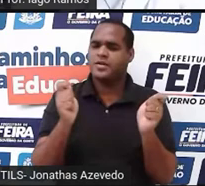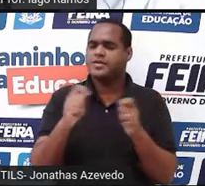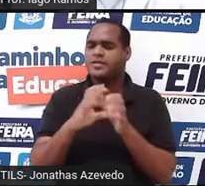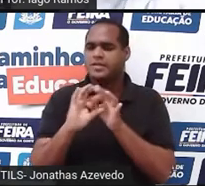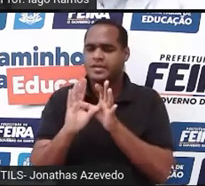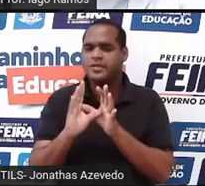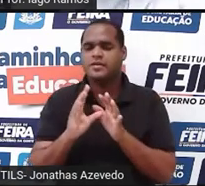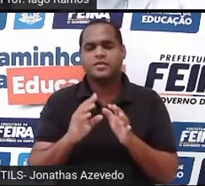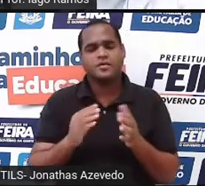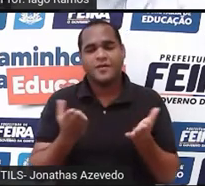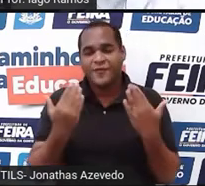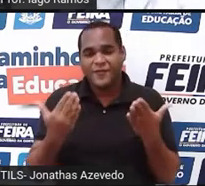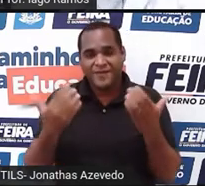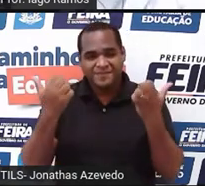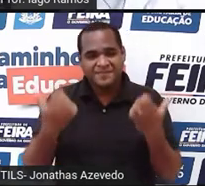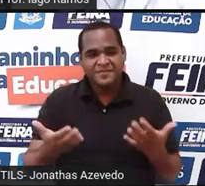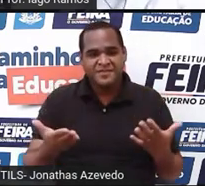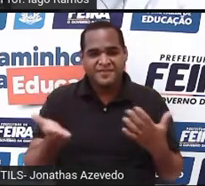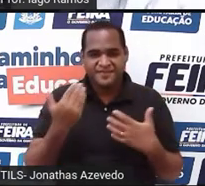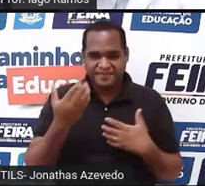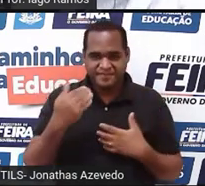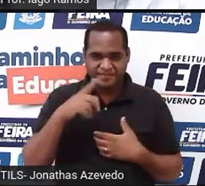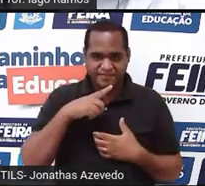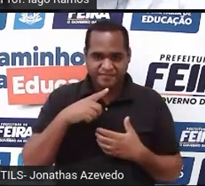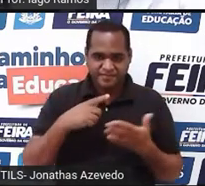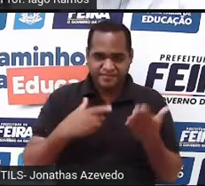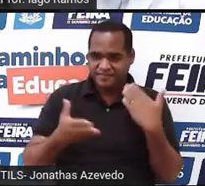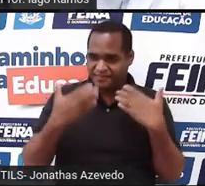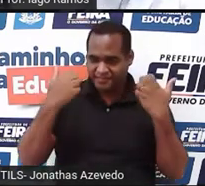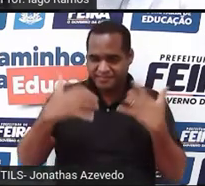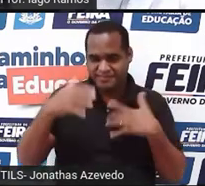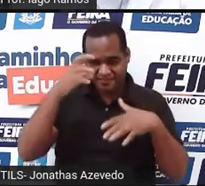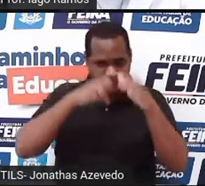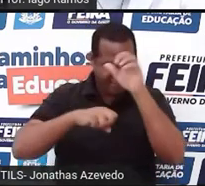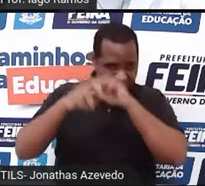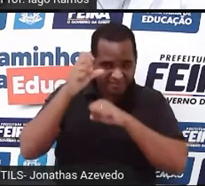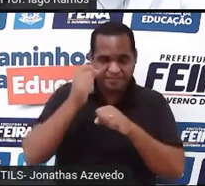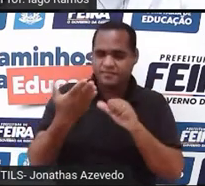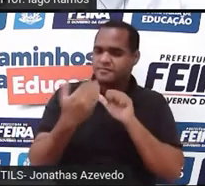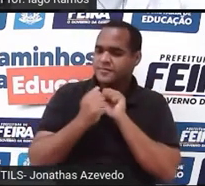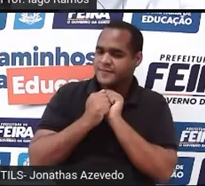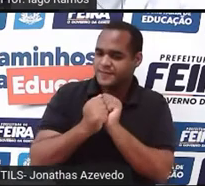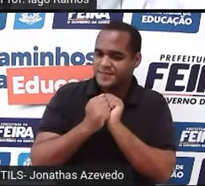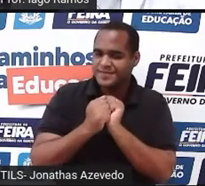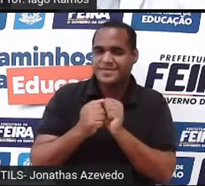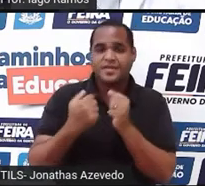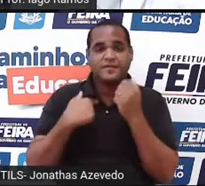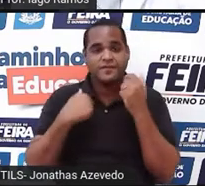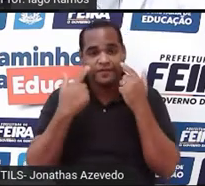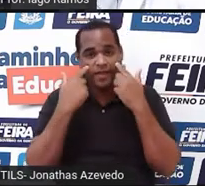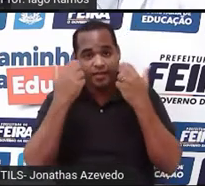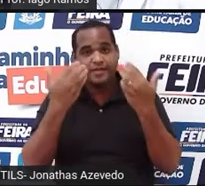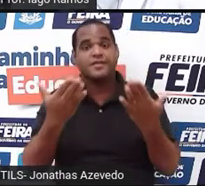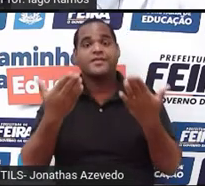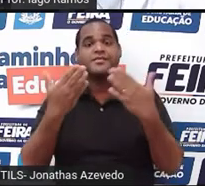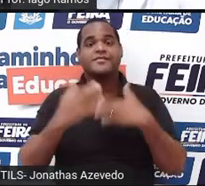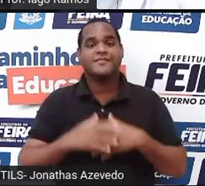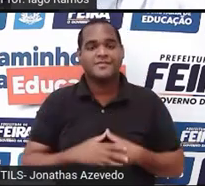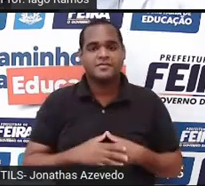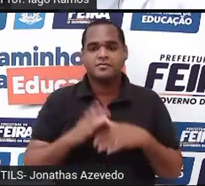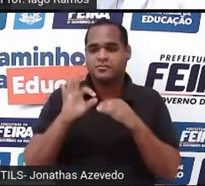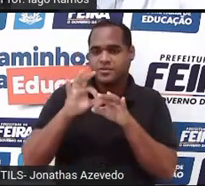tão bom vamos lá Bora lá vem comigo vem conosco se liga aí olha só